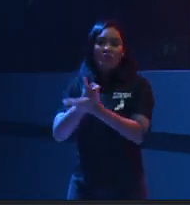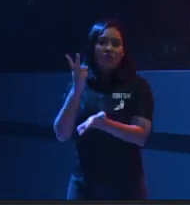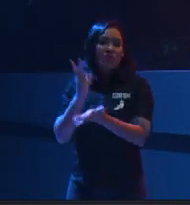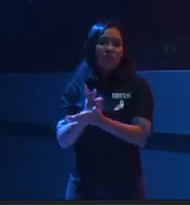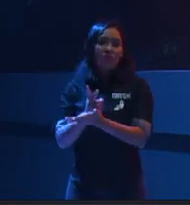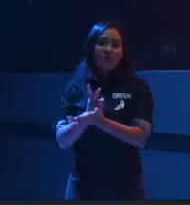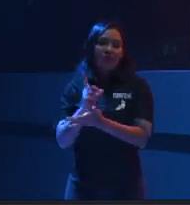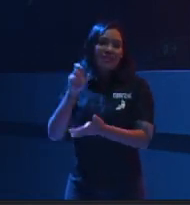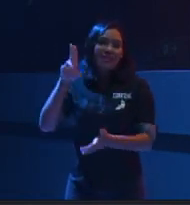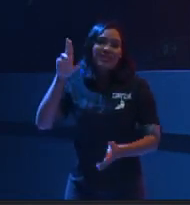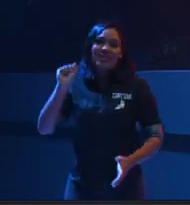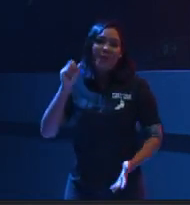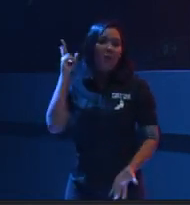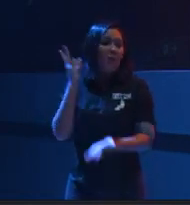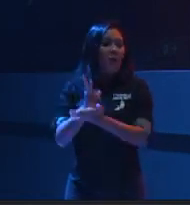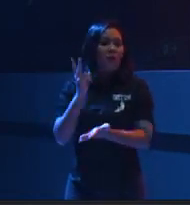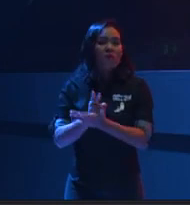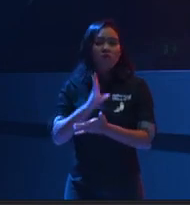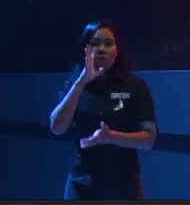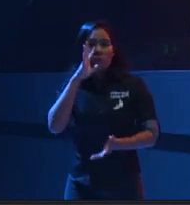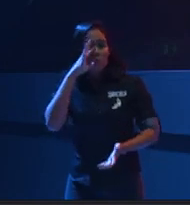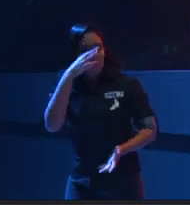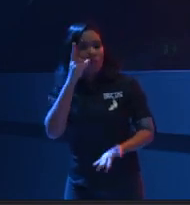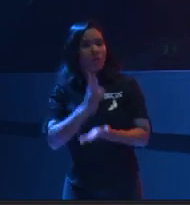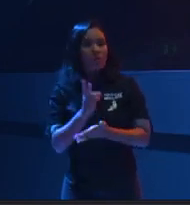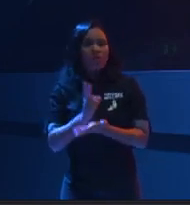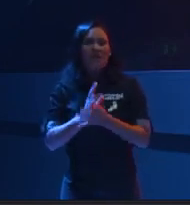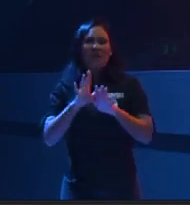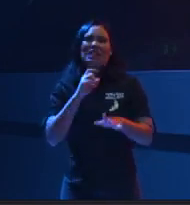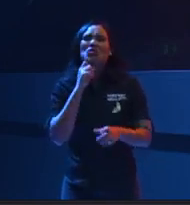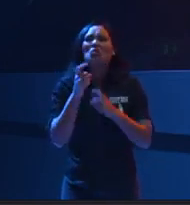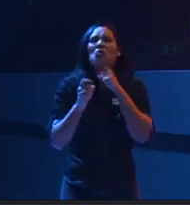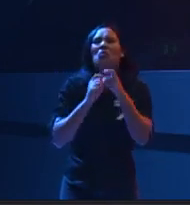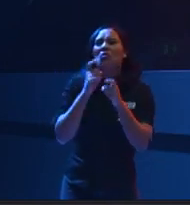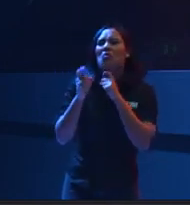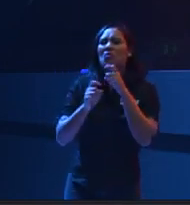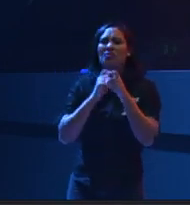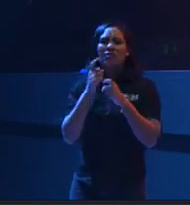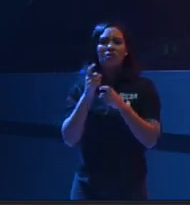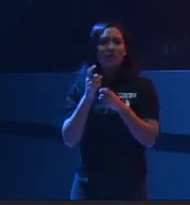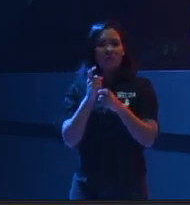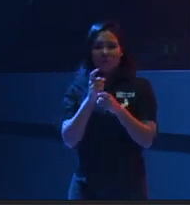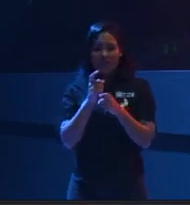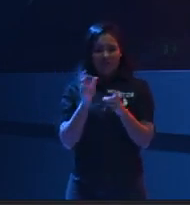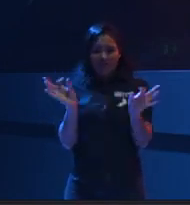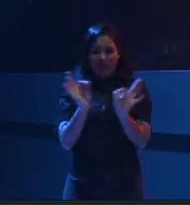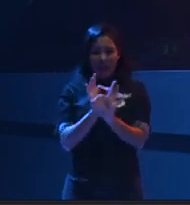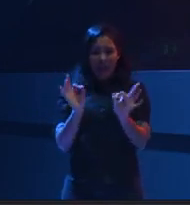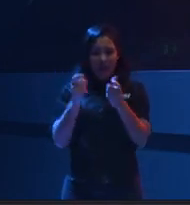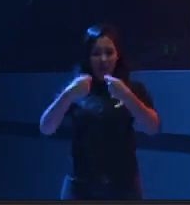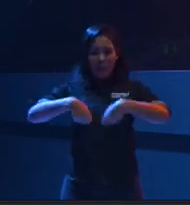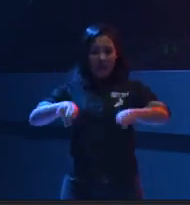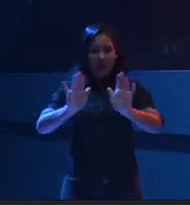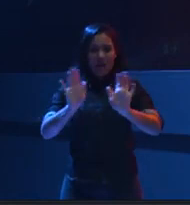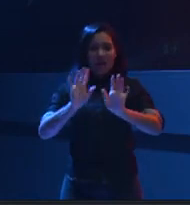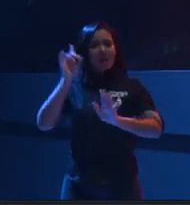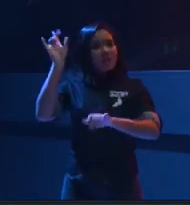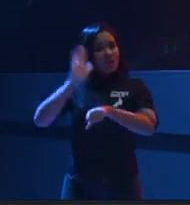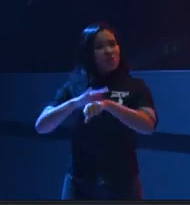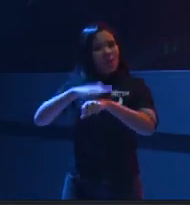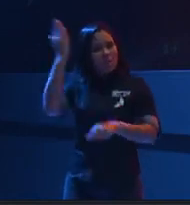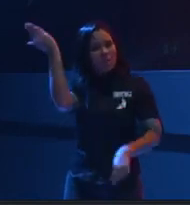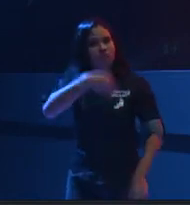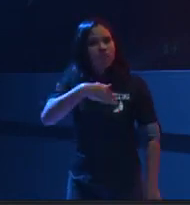que parar de duvidar a Deus não tem que provar mais nada ele já